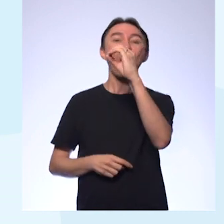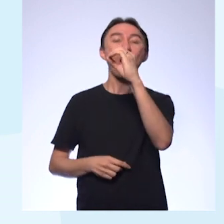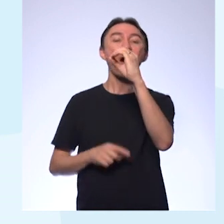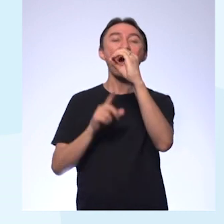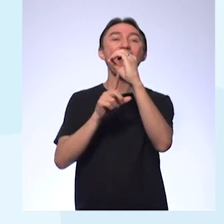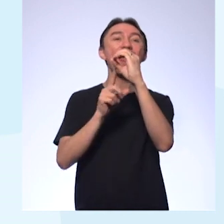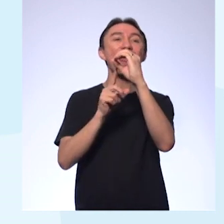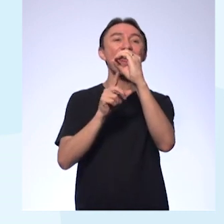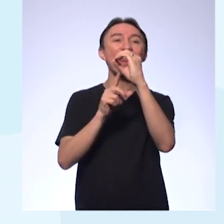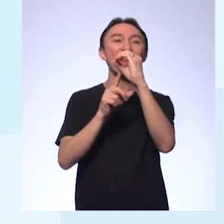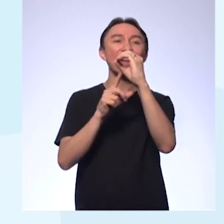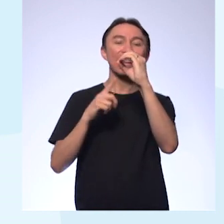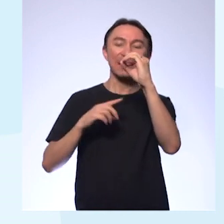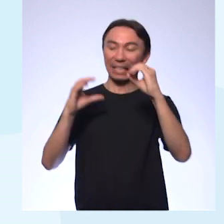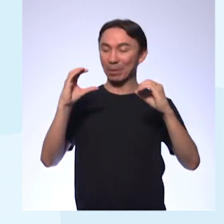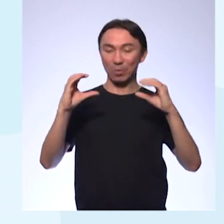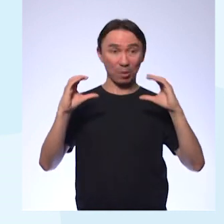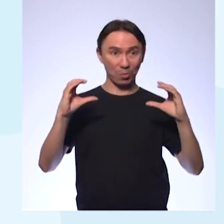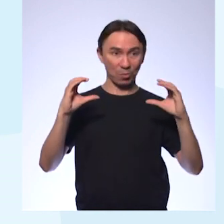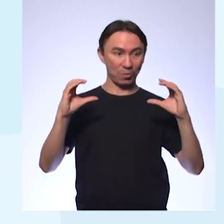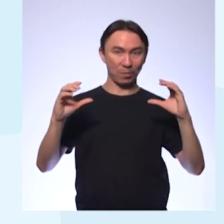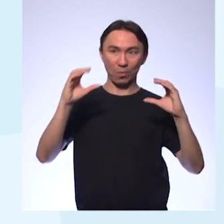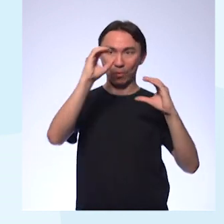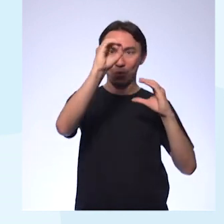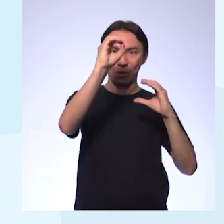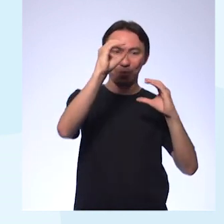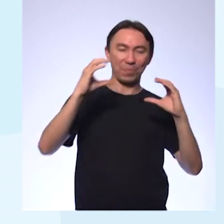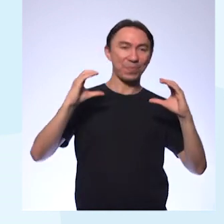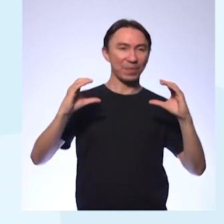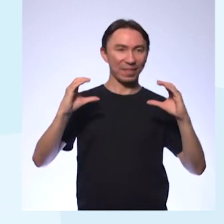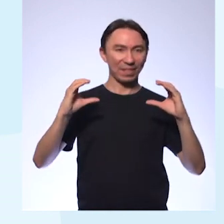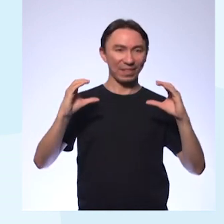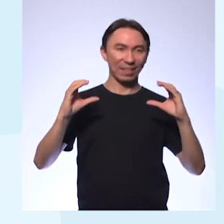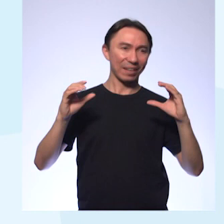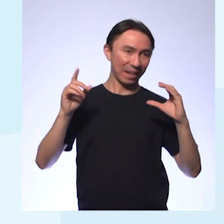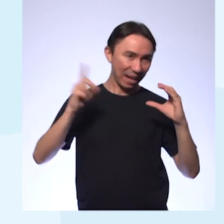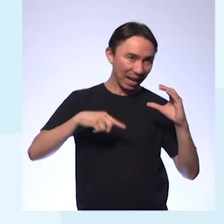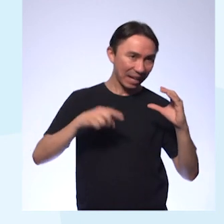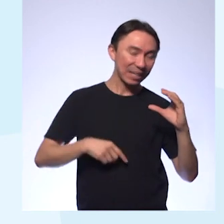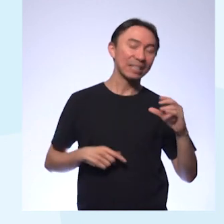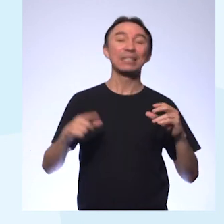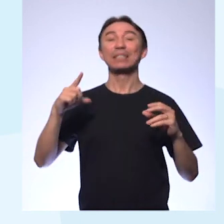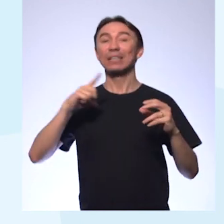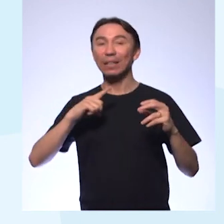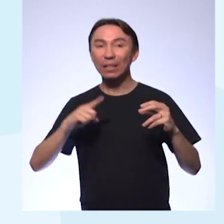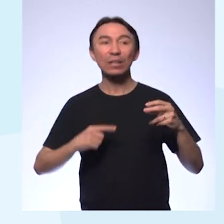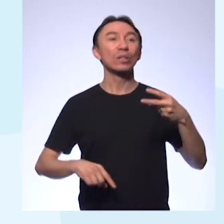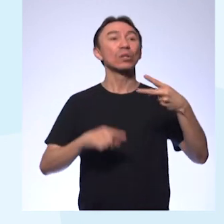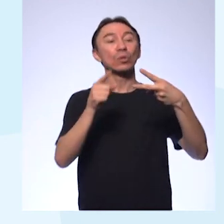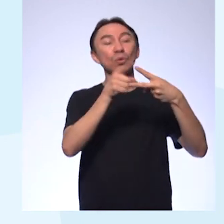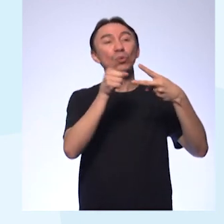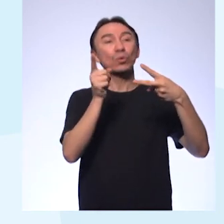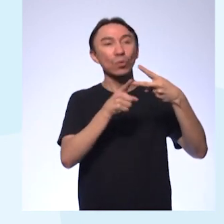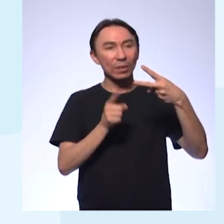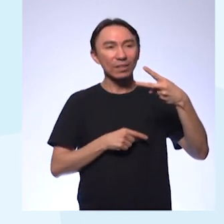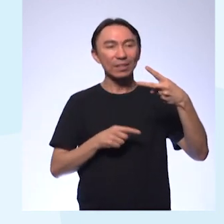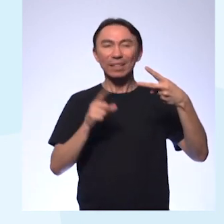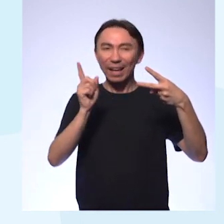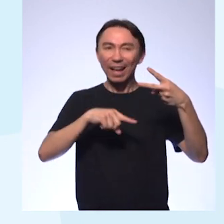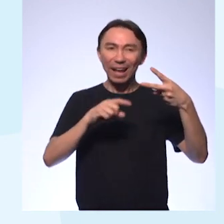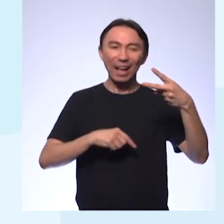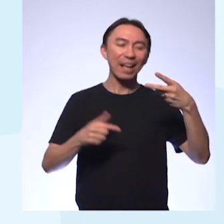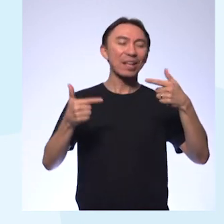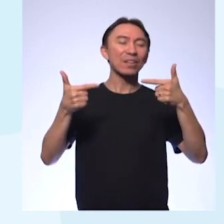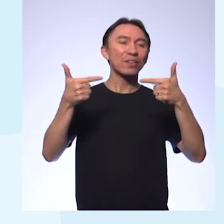centro ligando os 2 carbonos. Então, esse aqui é um isômero, eu tenho 2 isômeros, que nós chamamos de isômeros de função. O